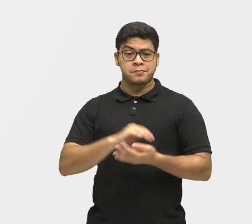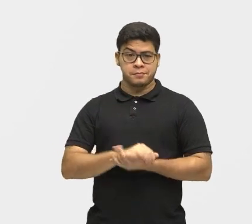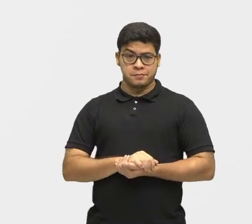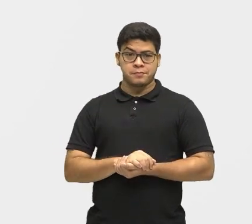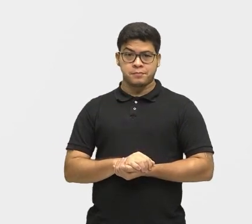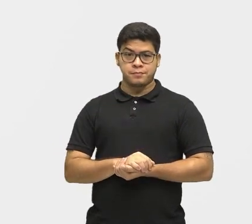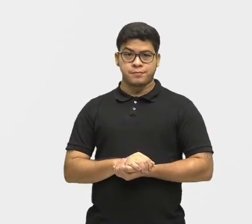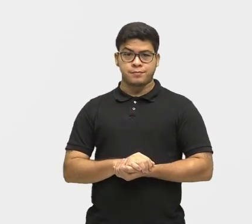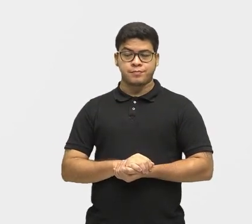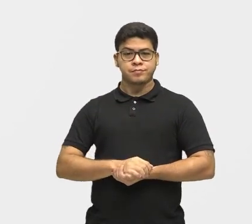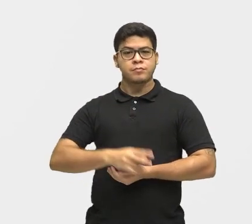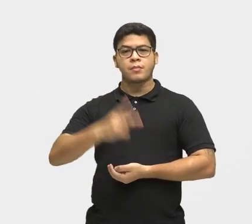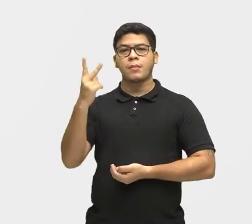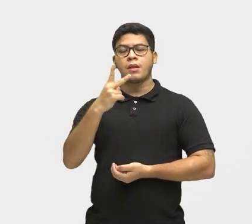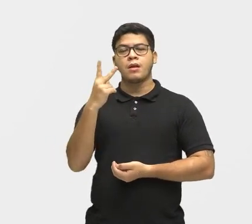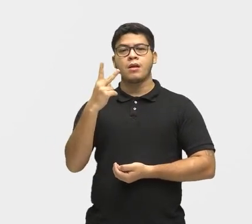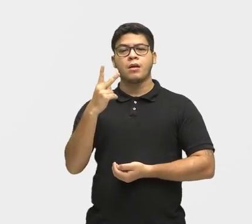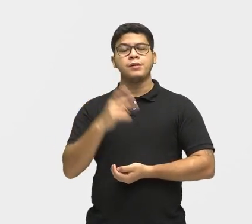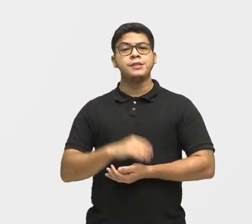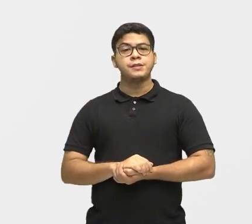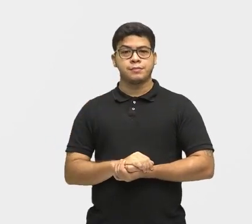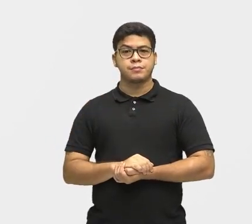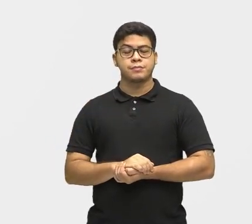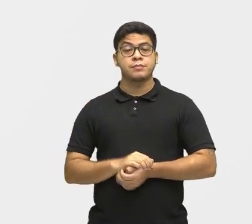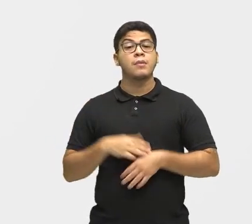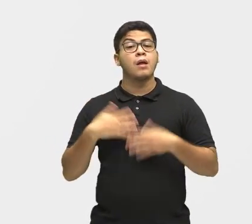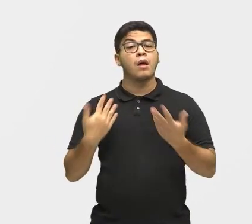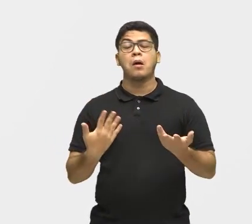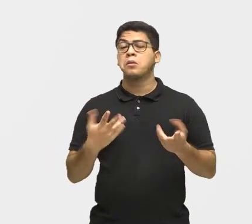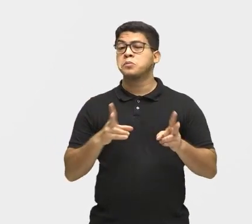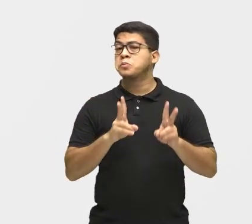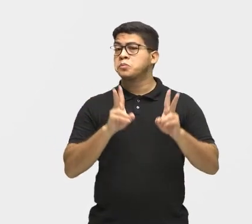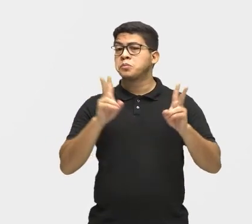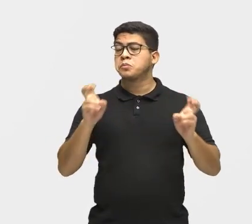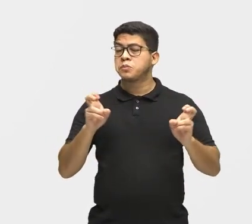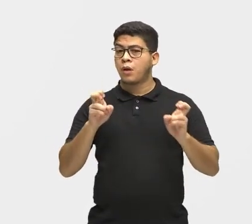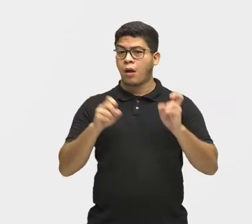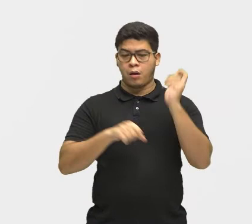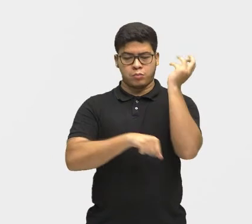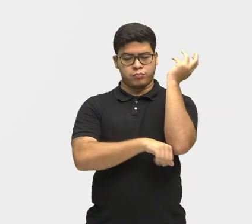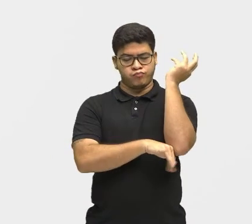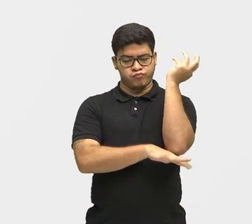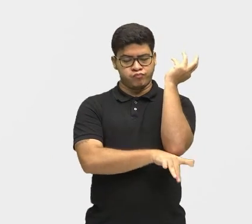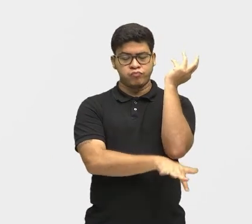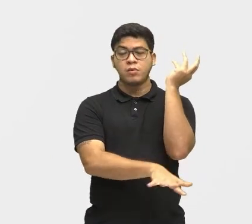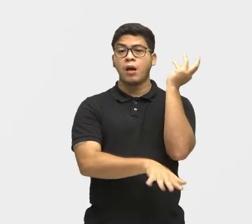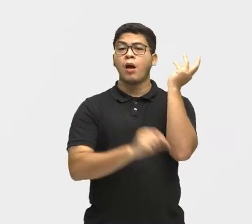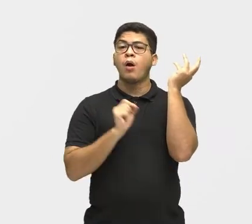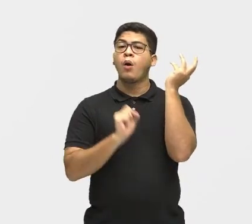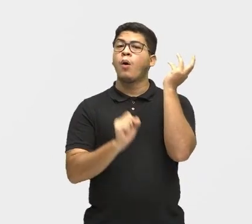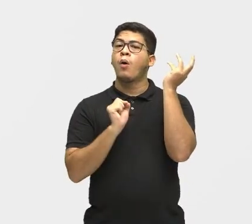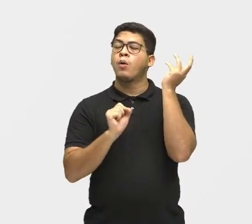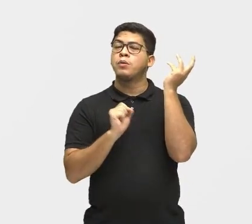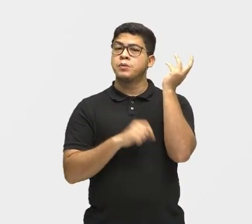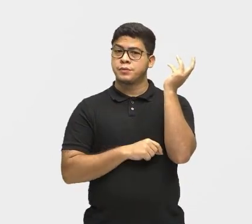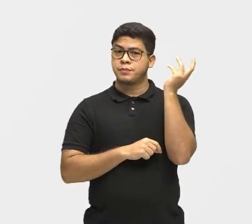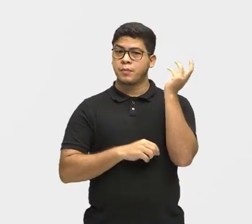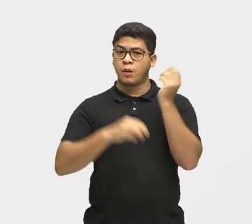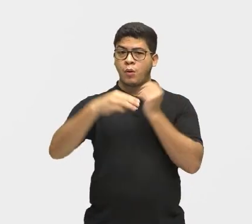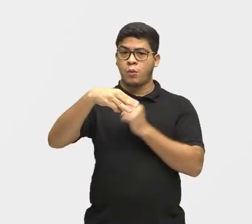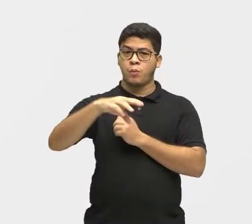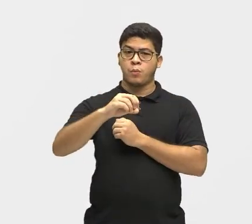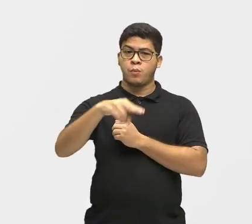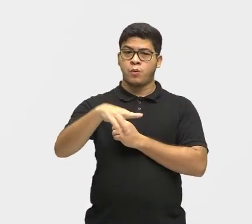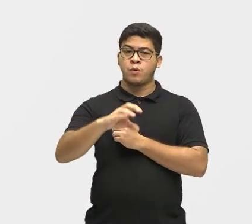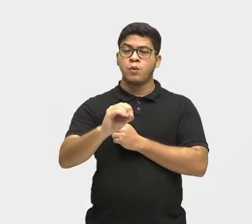epicarpo. Questão 2. Sobre as raízes e folhas das monocotiledôneas, é correto afirmar: A.